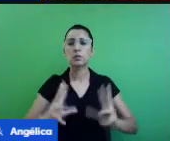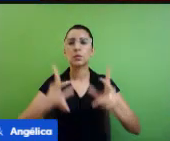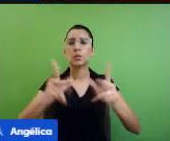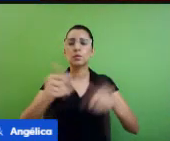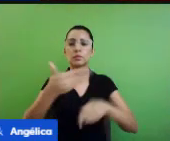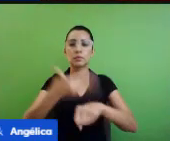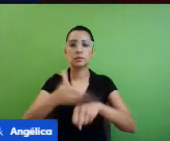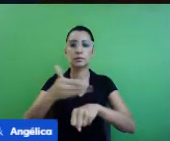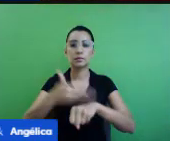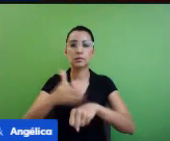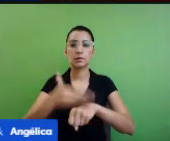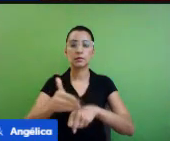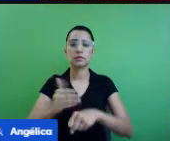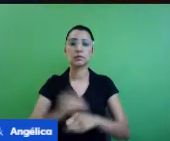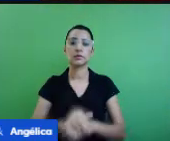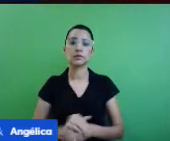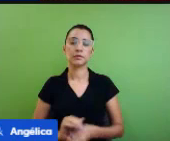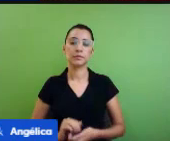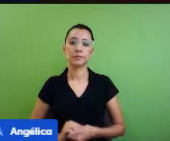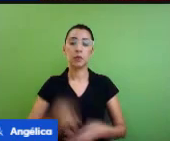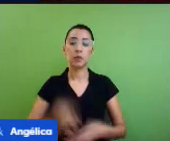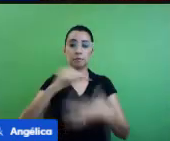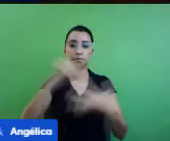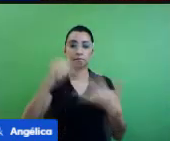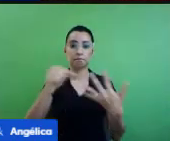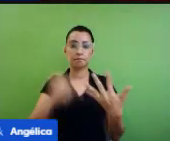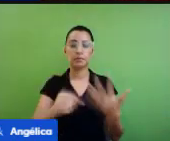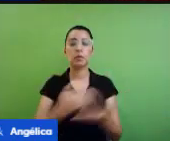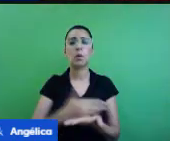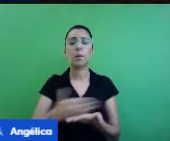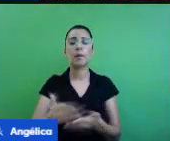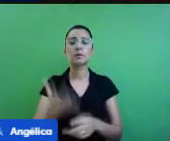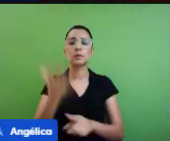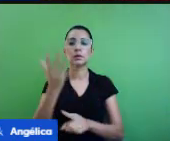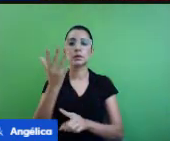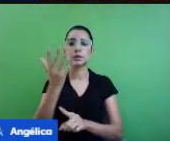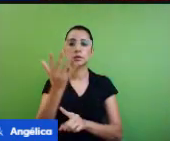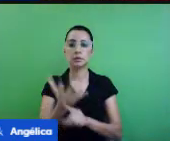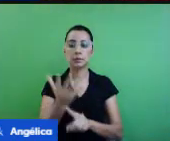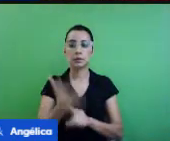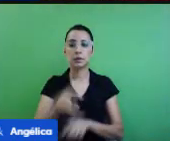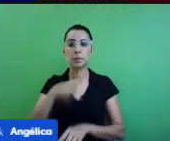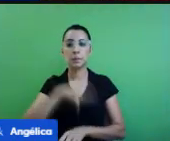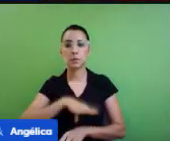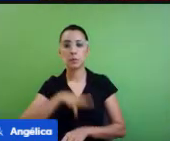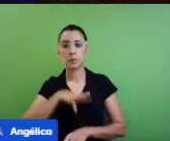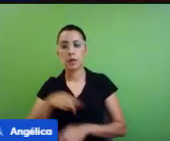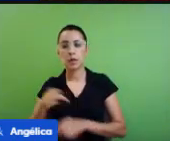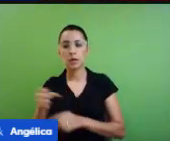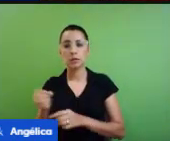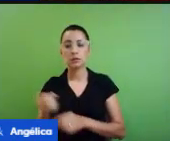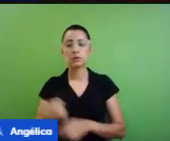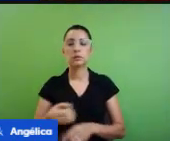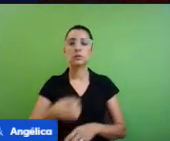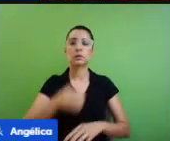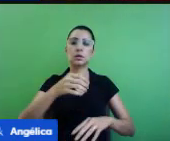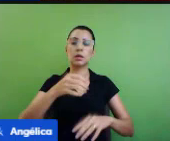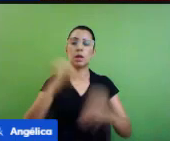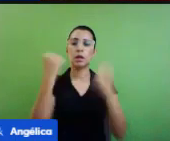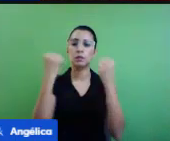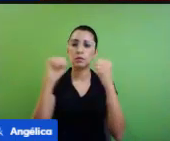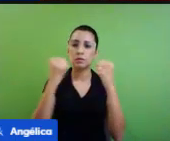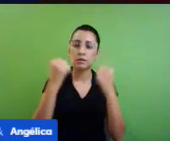dos componentes, que começa lá em língua portuguesa e vai terminar lá em ciências, educação física e arte.